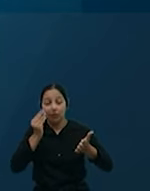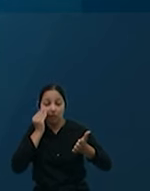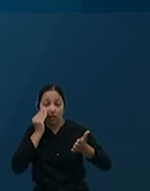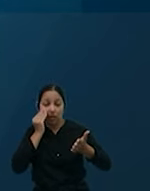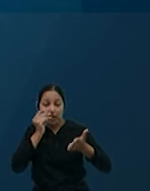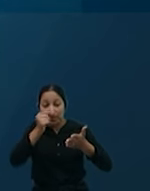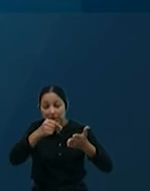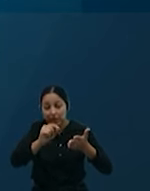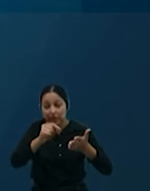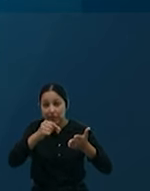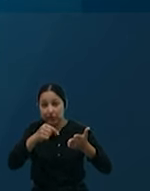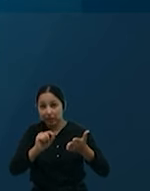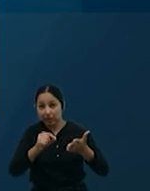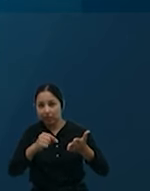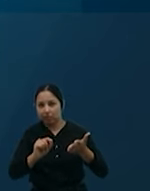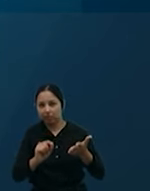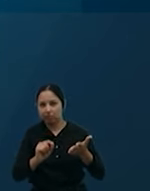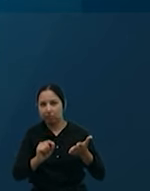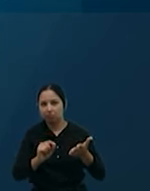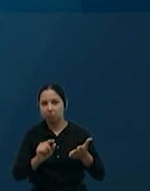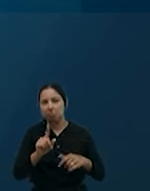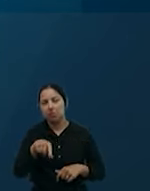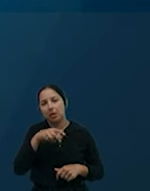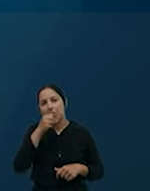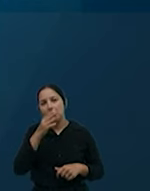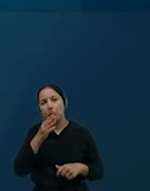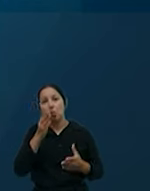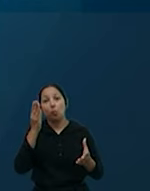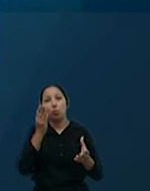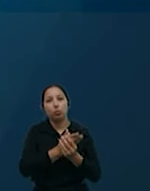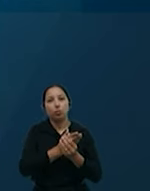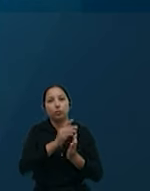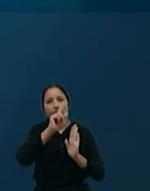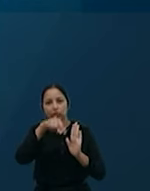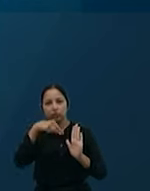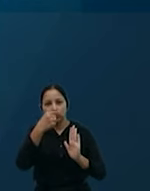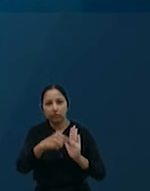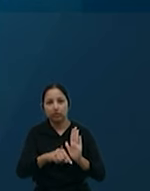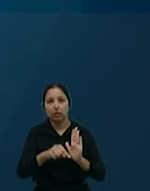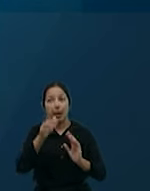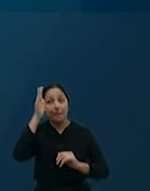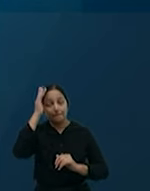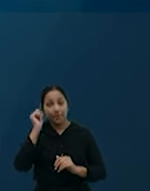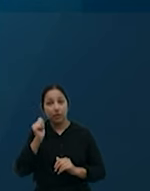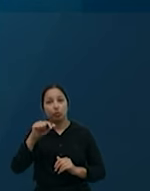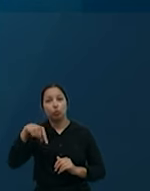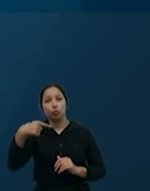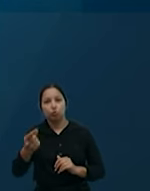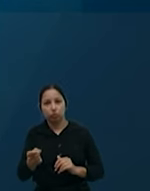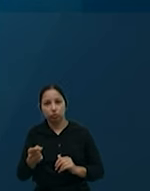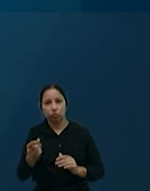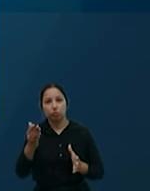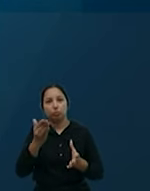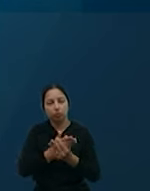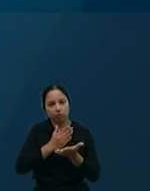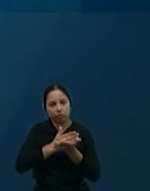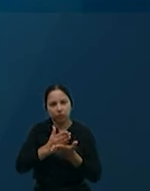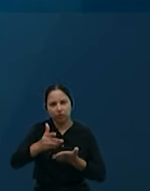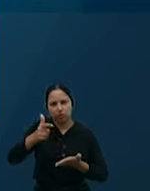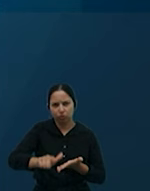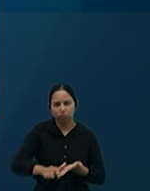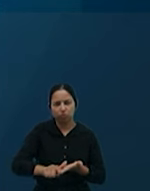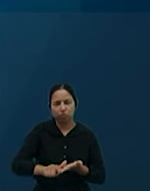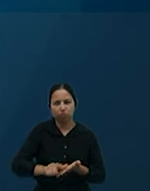razoável extinguir o processo e, no dia seguinte, ele interpor uma outra ação e obter a procedência? Não. Então, da mesma forma,